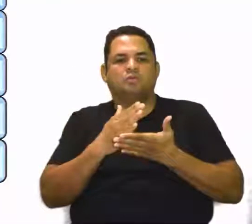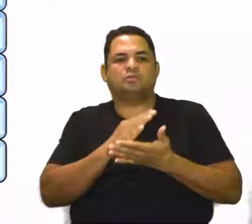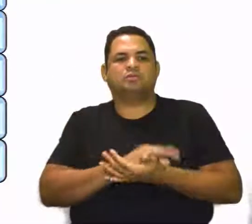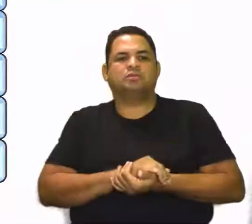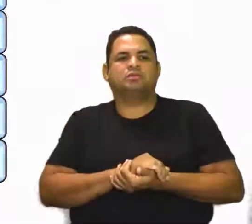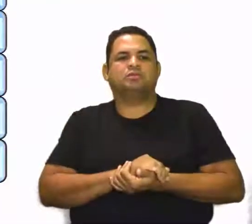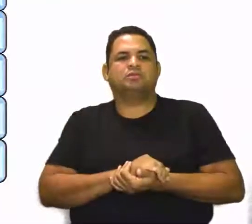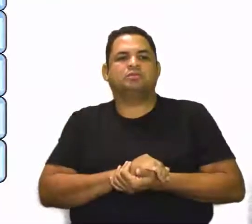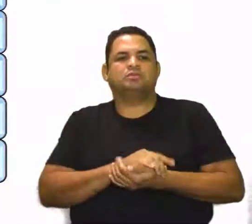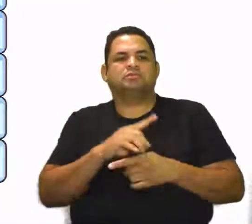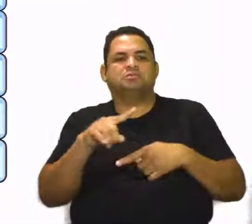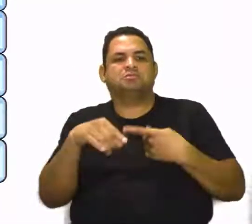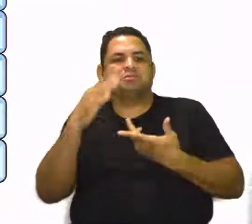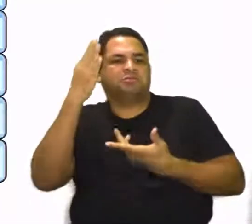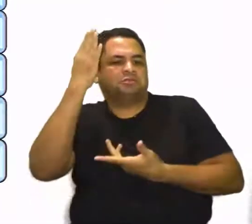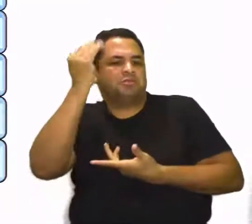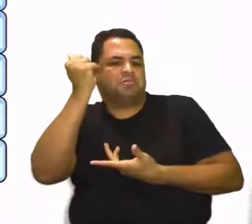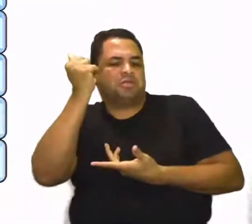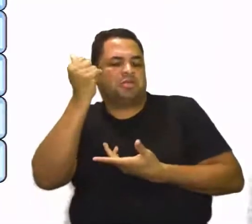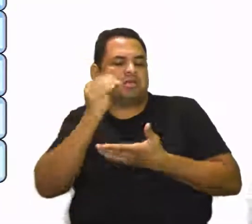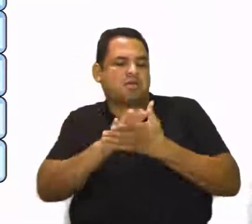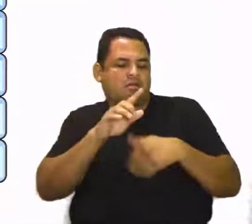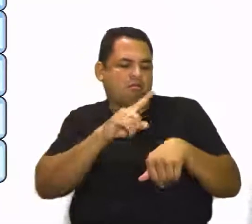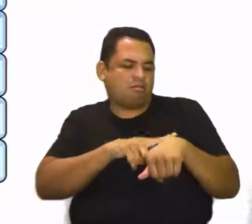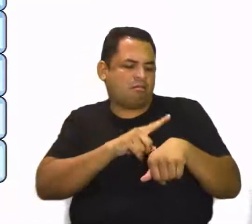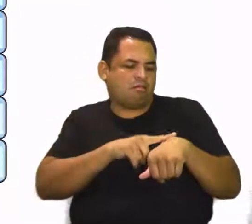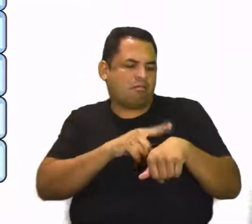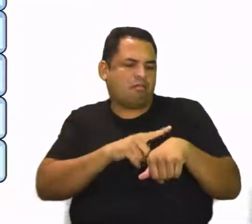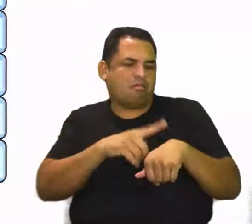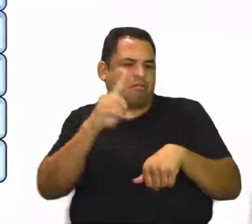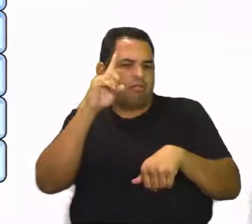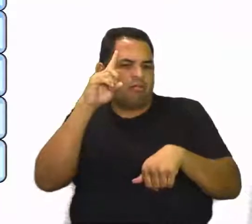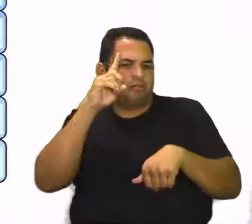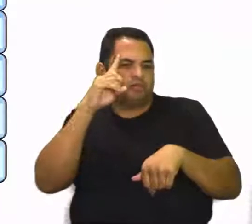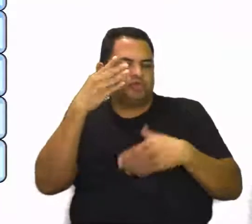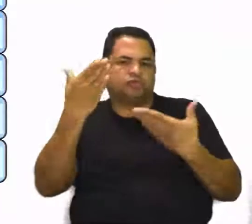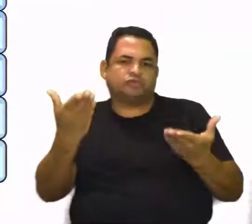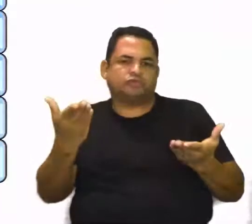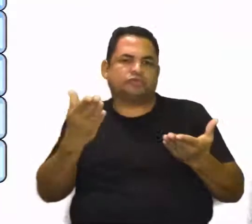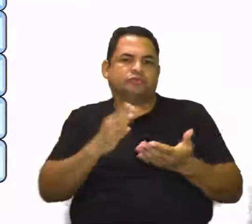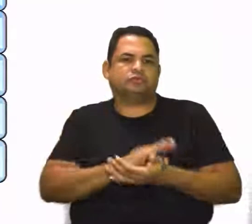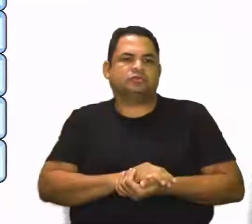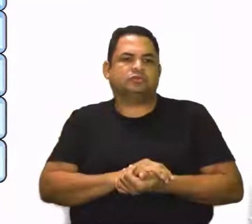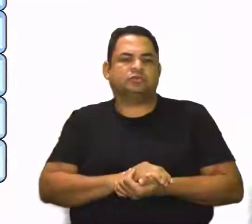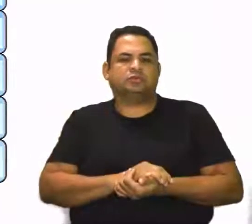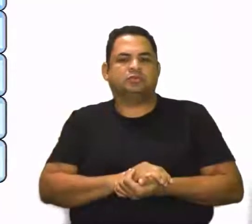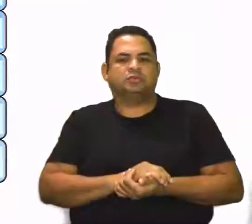atividade. Depois, identificar os melhores horários para essa sua rotina. E na